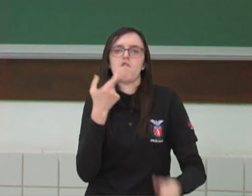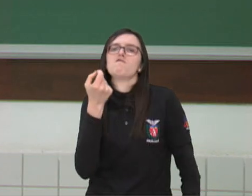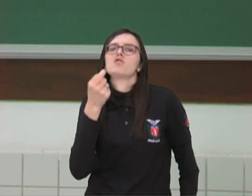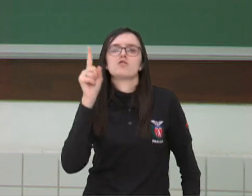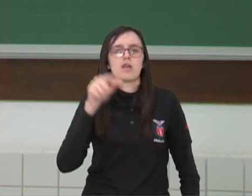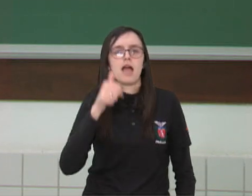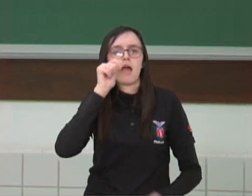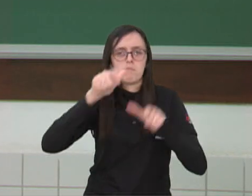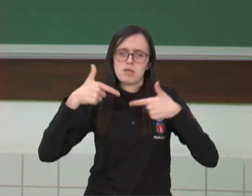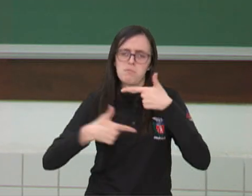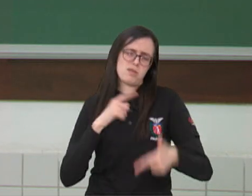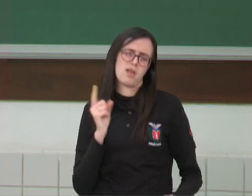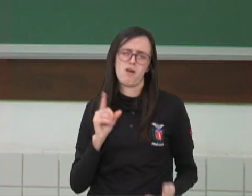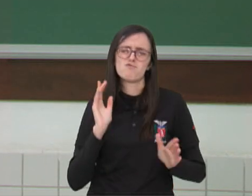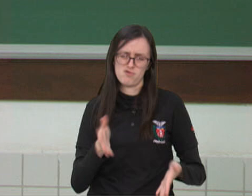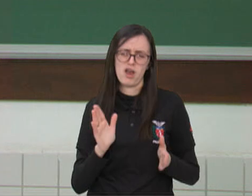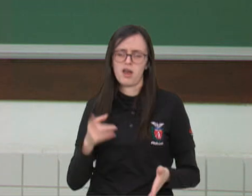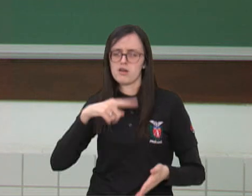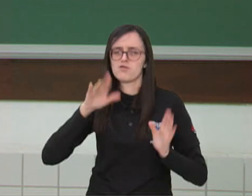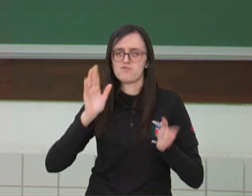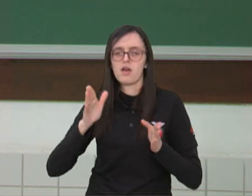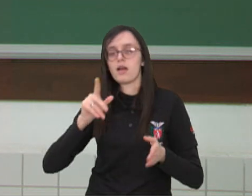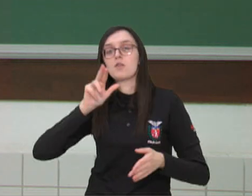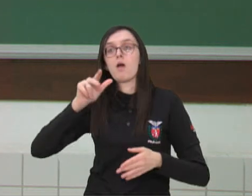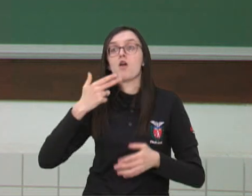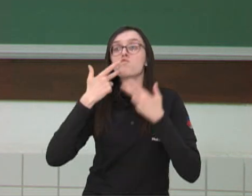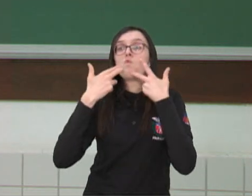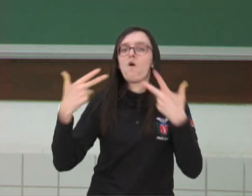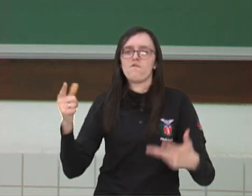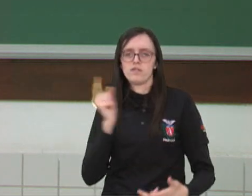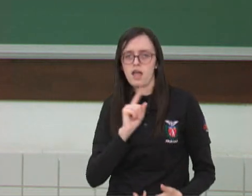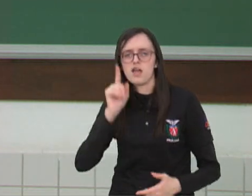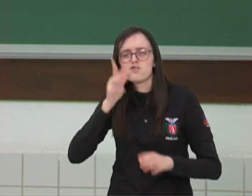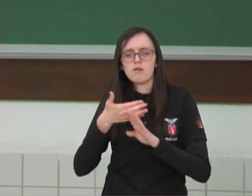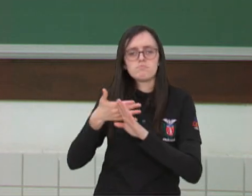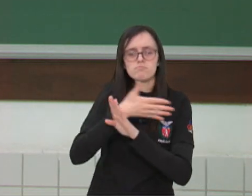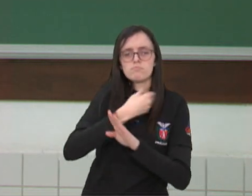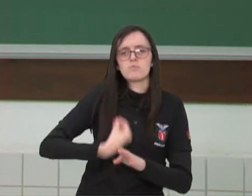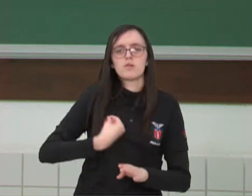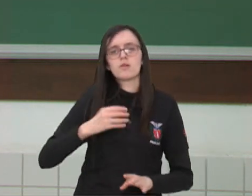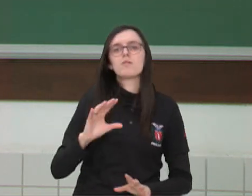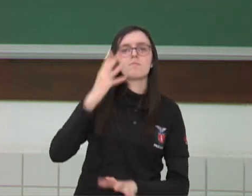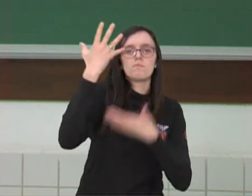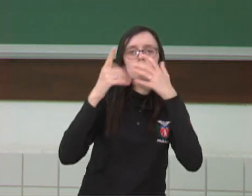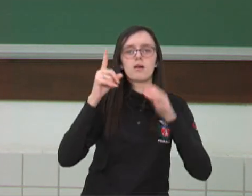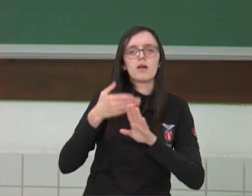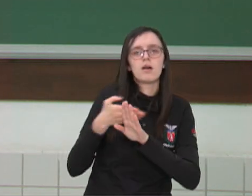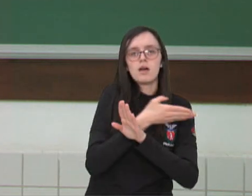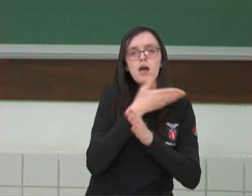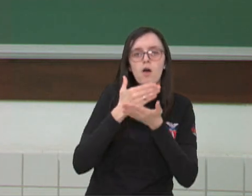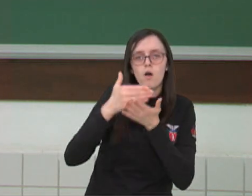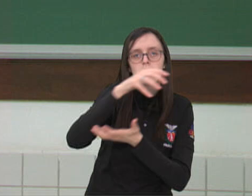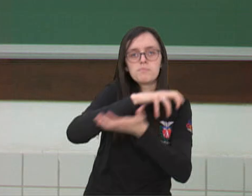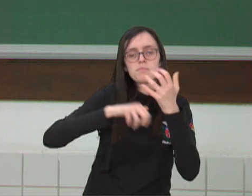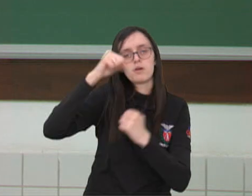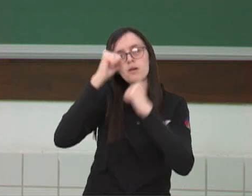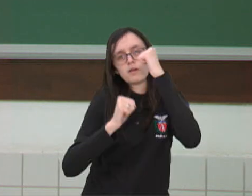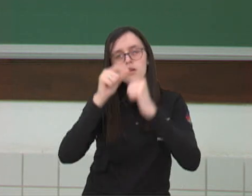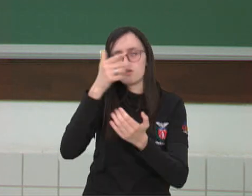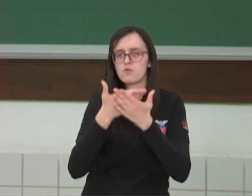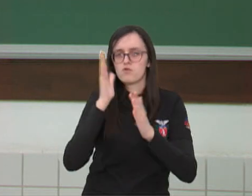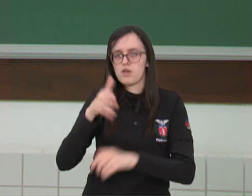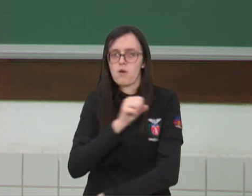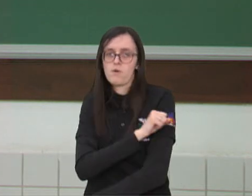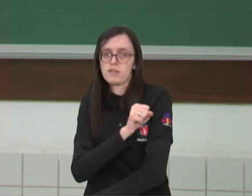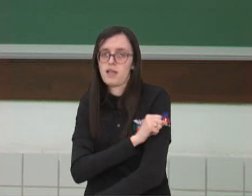mulheres operárias, mulheres trabalhando. Não era uma novidade. Isso já acontecia desde o início da Revolução Industrial. Você estudou lá no